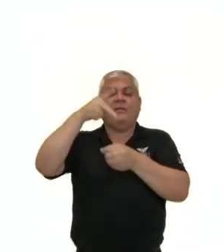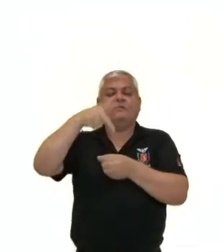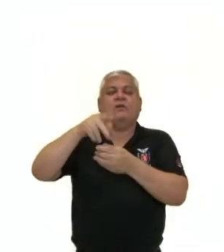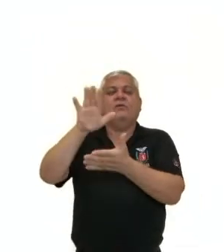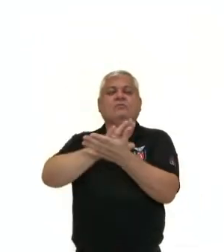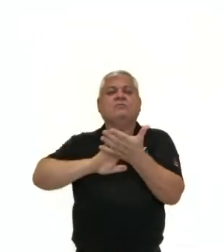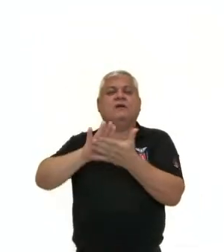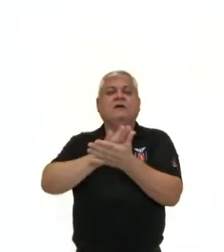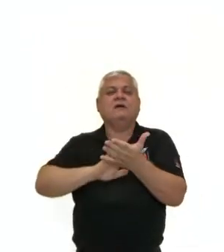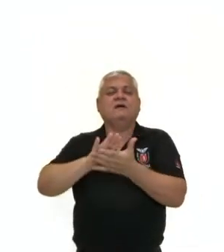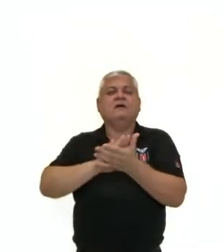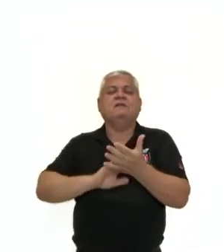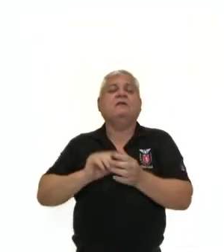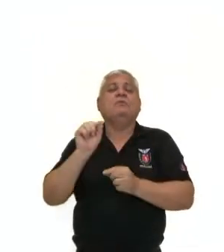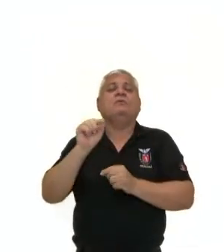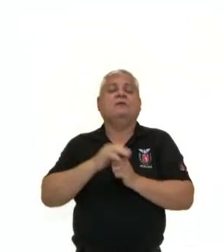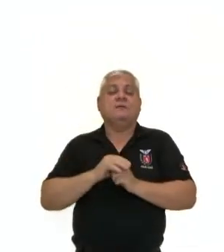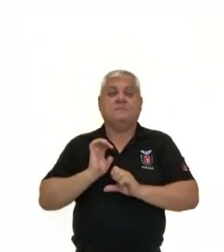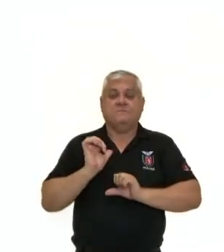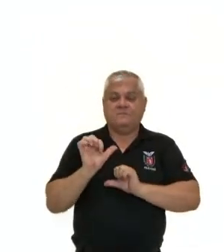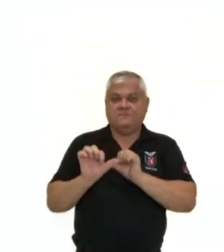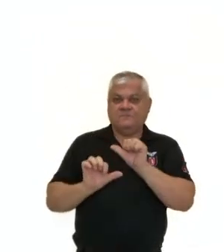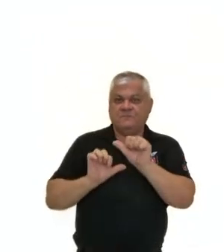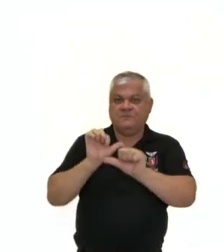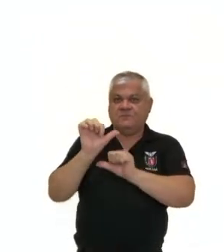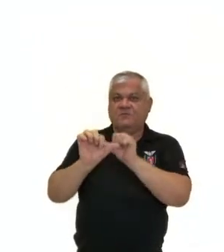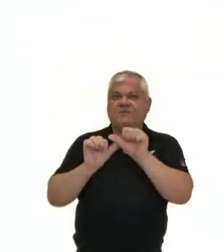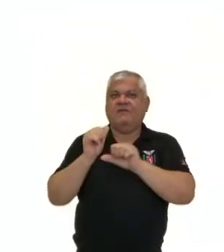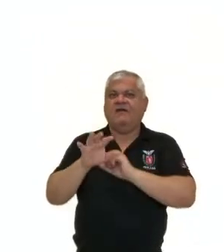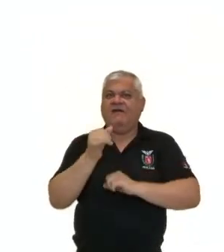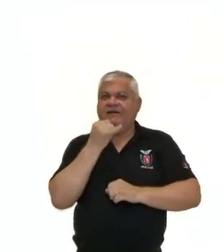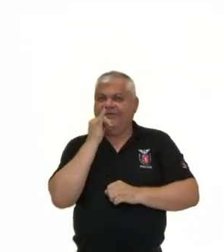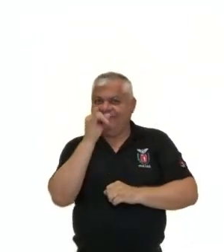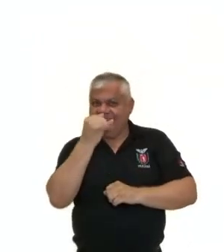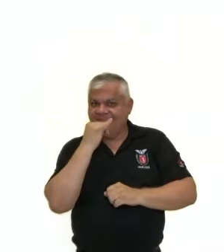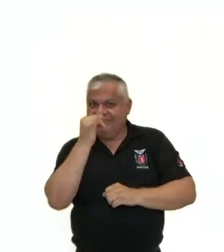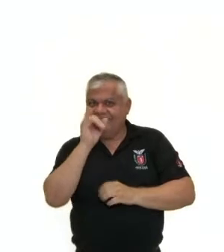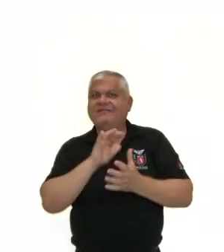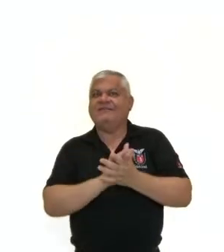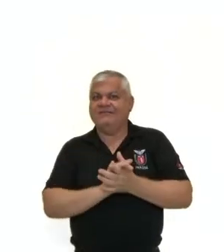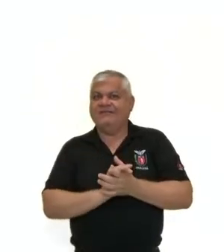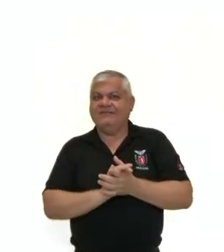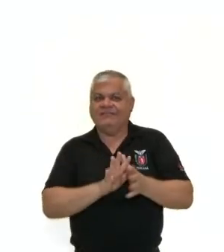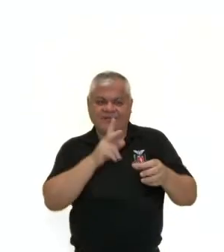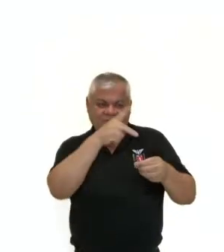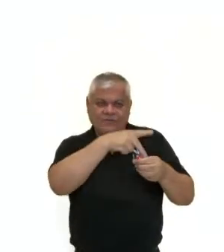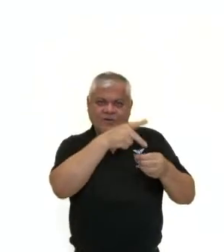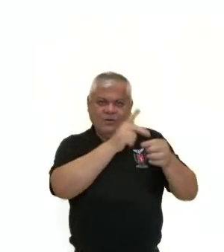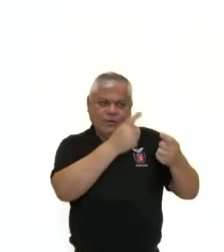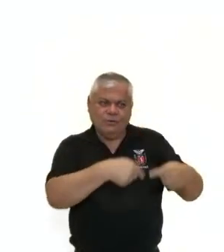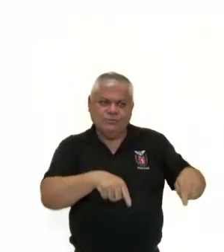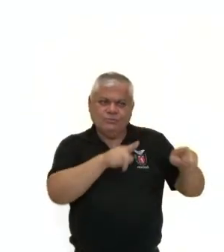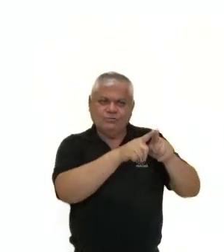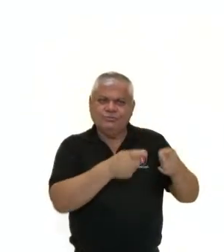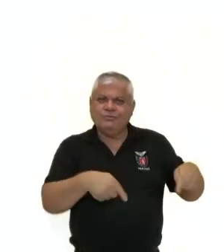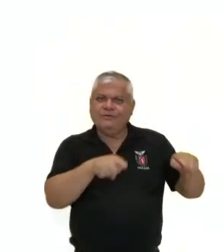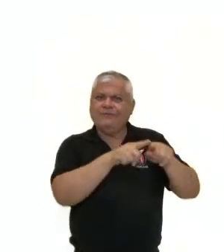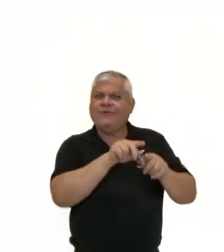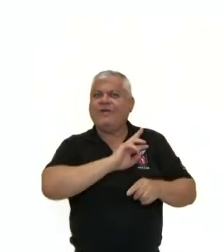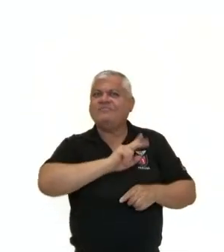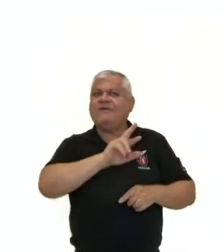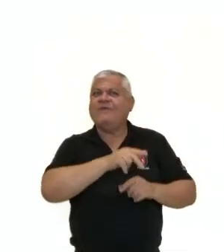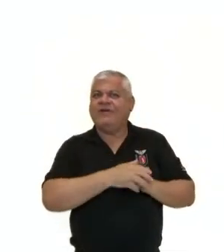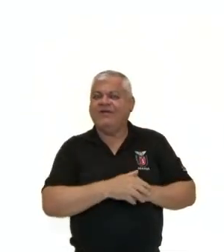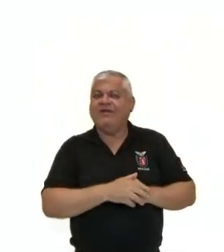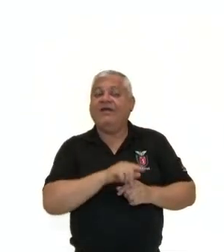em diante da necessidade da mudança das matrizes energéticas em função desse combustível não ser renovável e é só queima